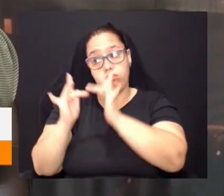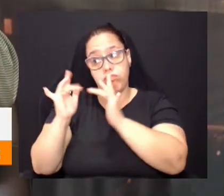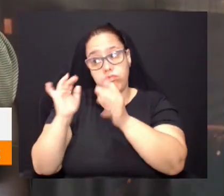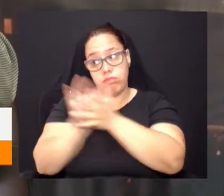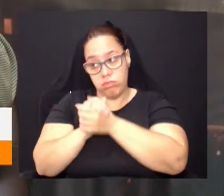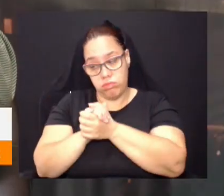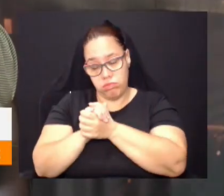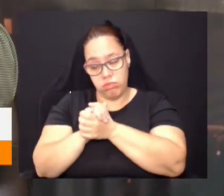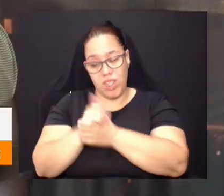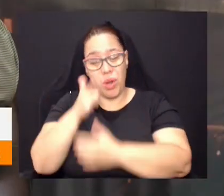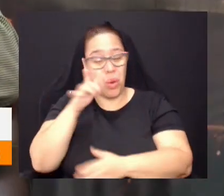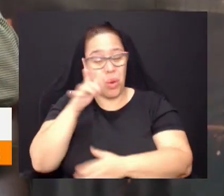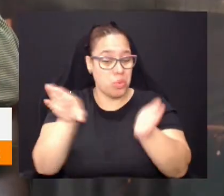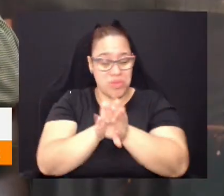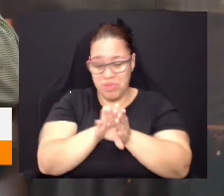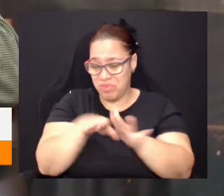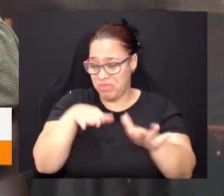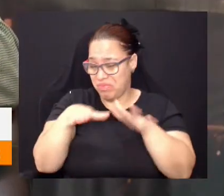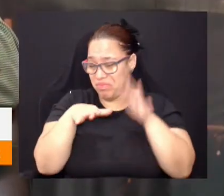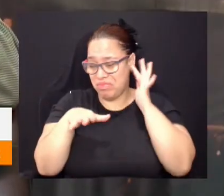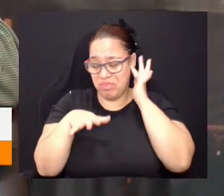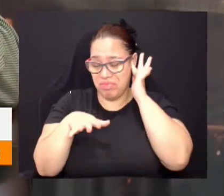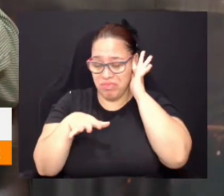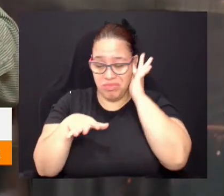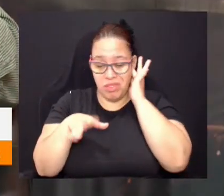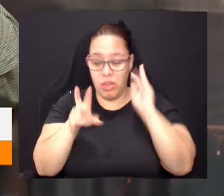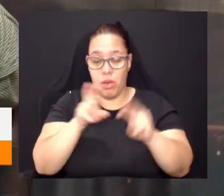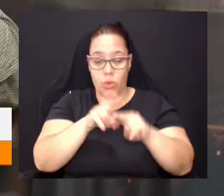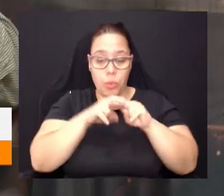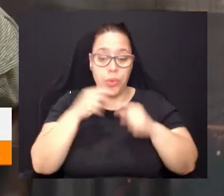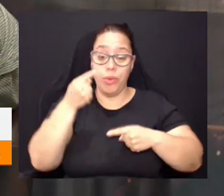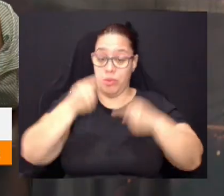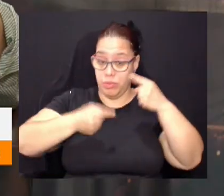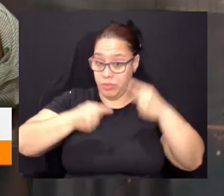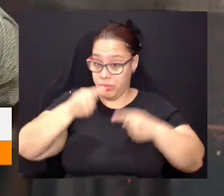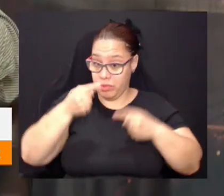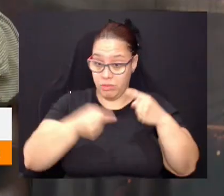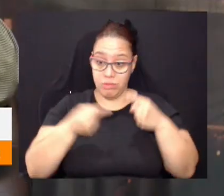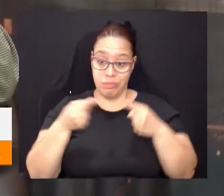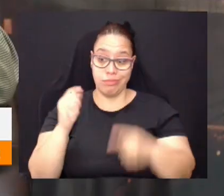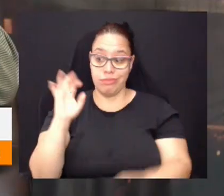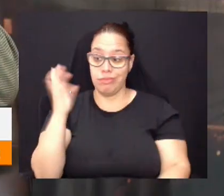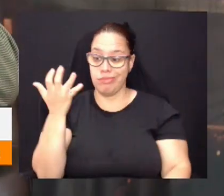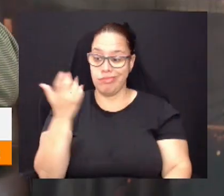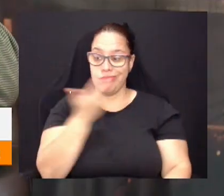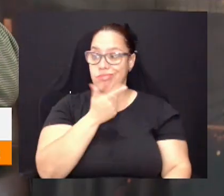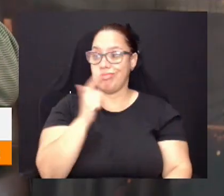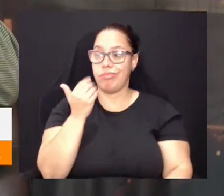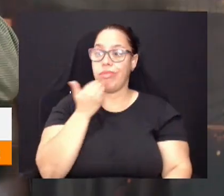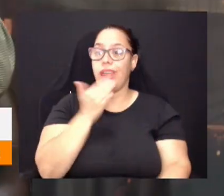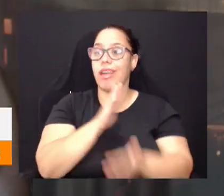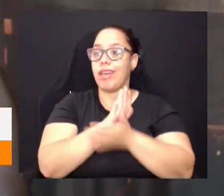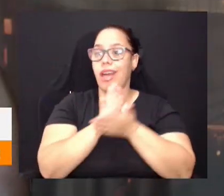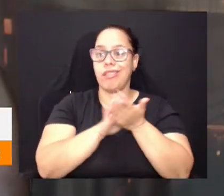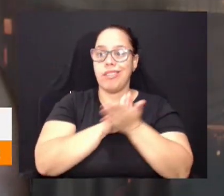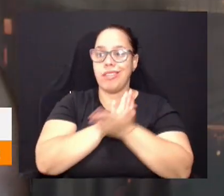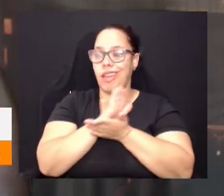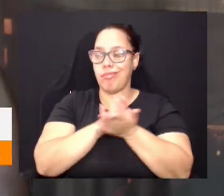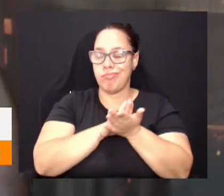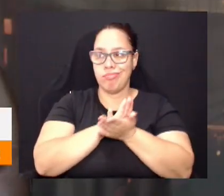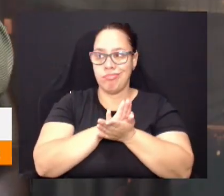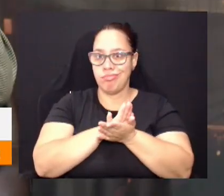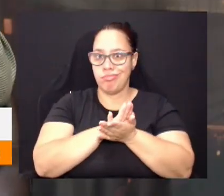chegar nesse momento, por isso que muitas discussões acabam não rendendo Uhum. algo de